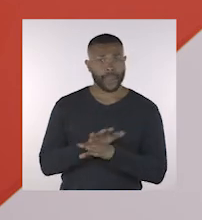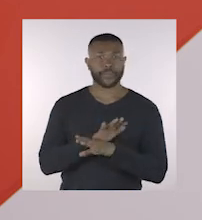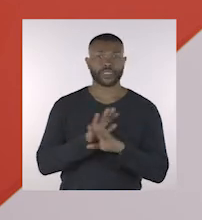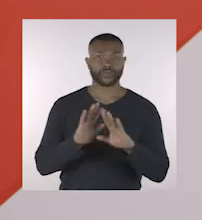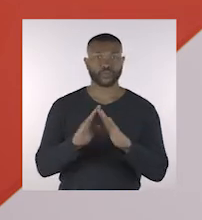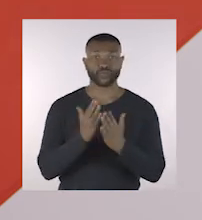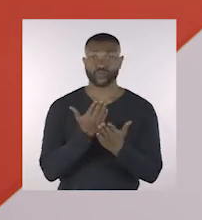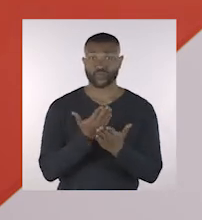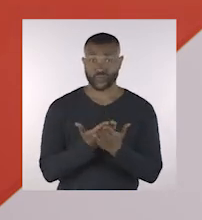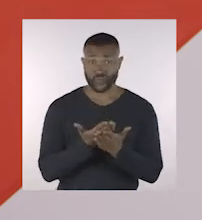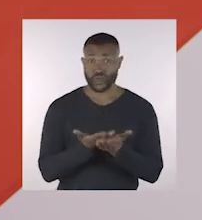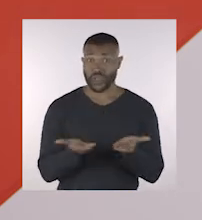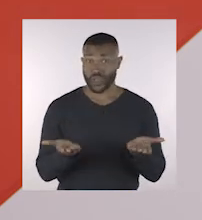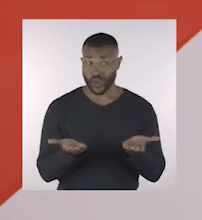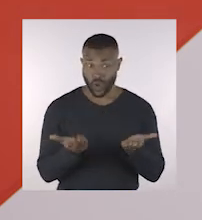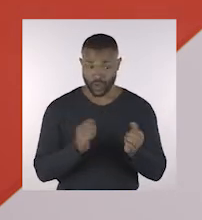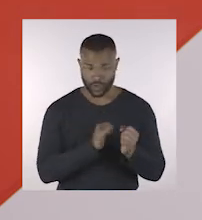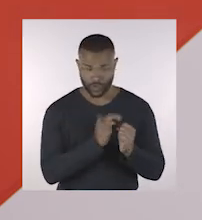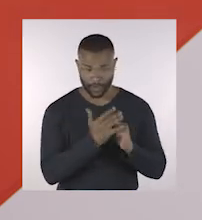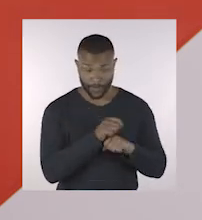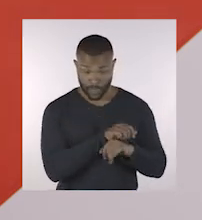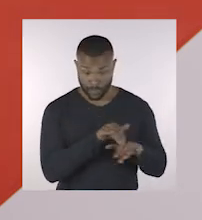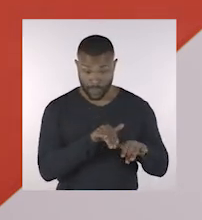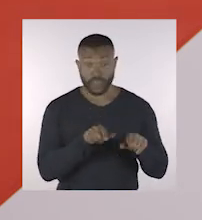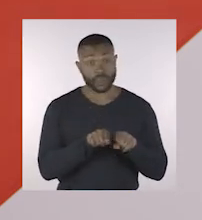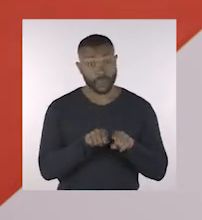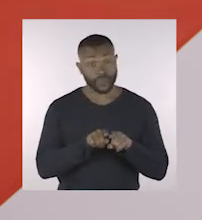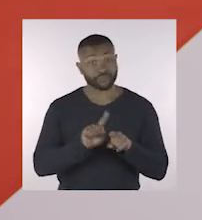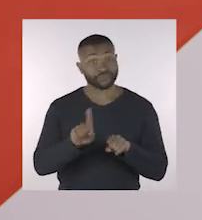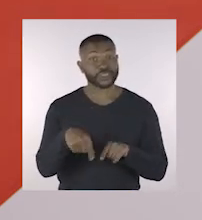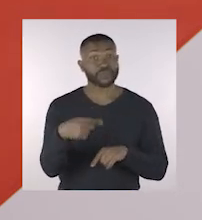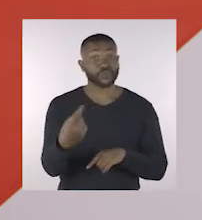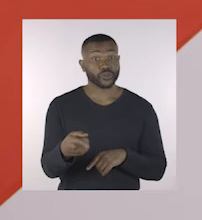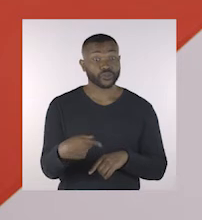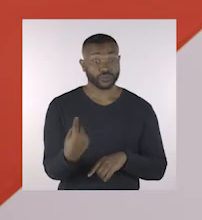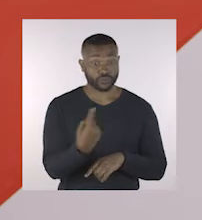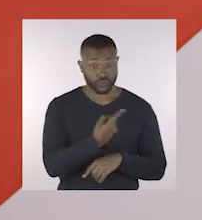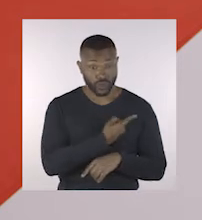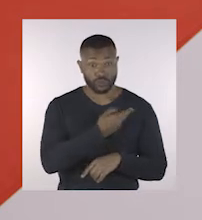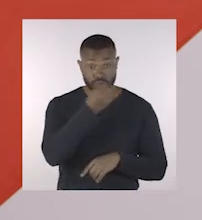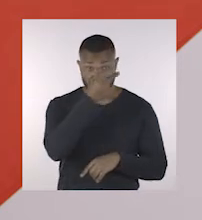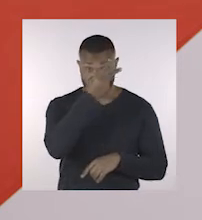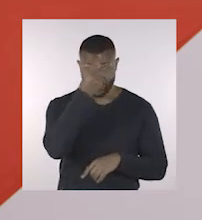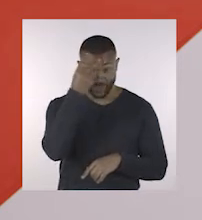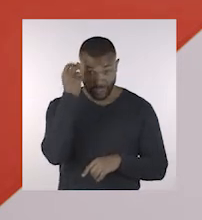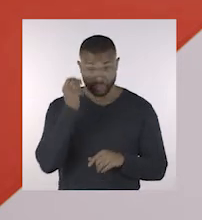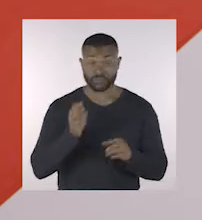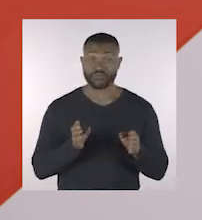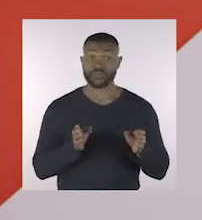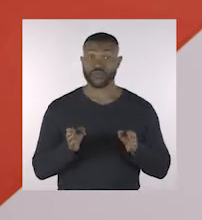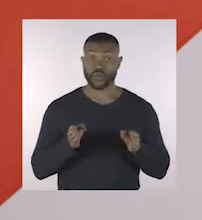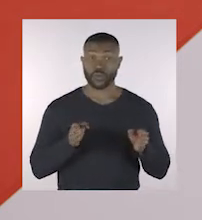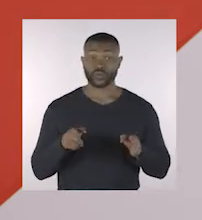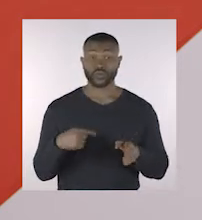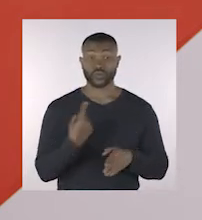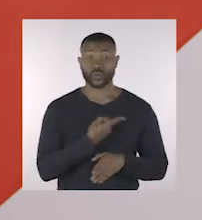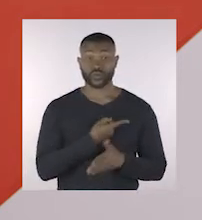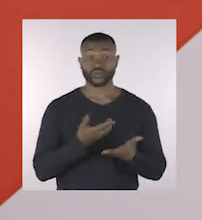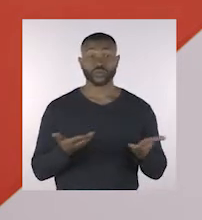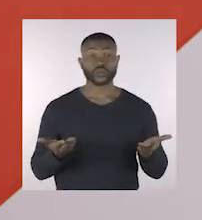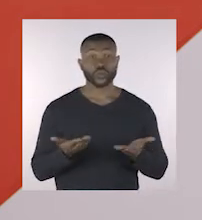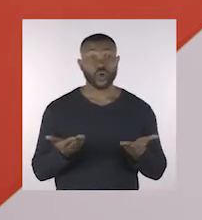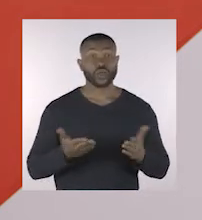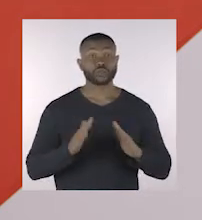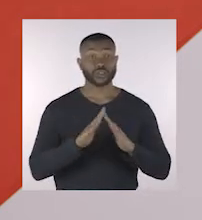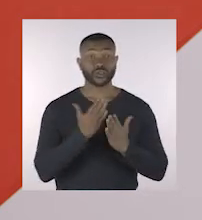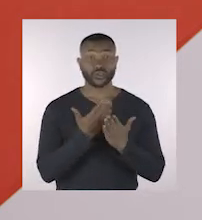as escolas portanto para nesse momento de pandemia como posso pandemia Se nós fosse os prefeitos neste momento a